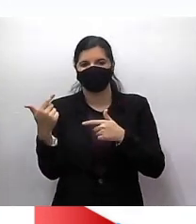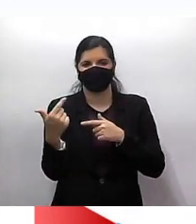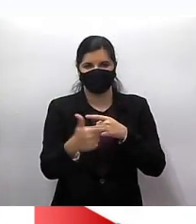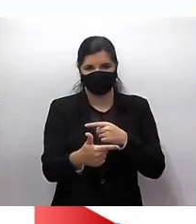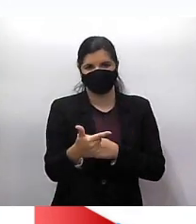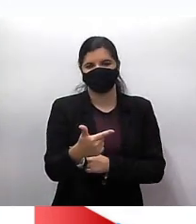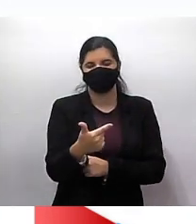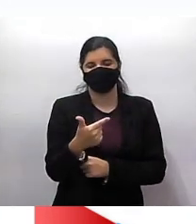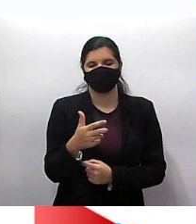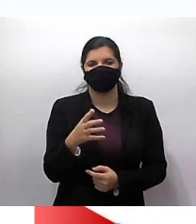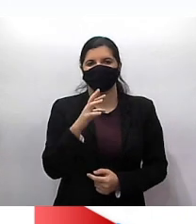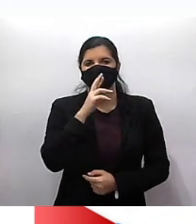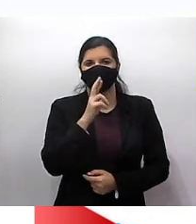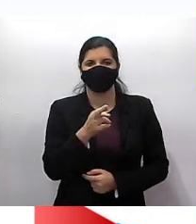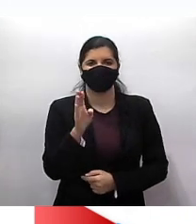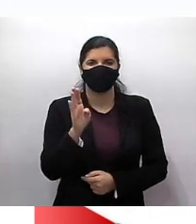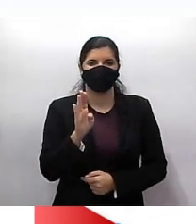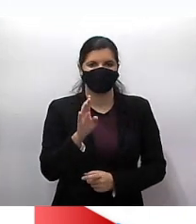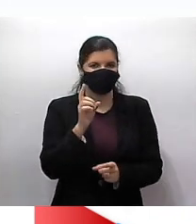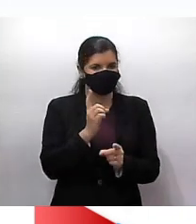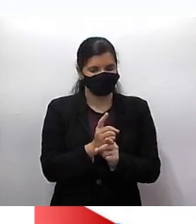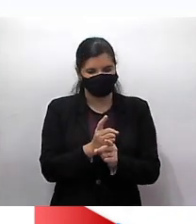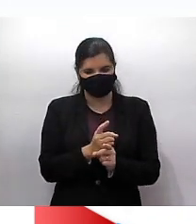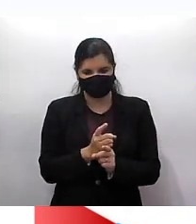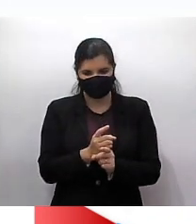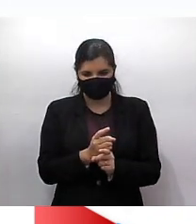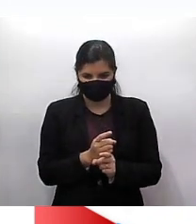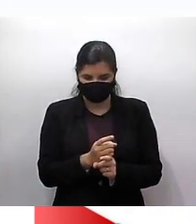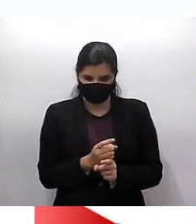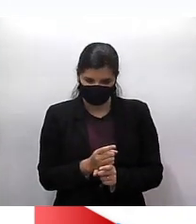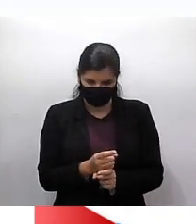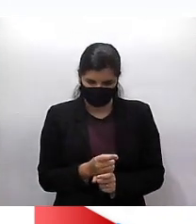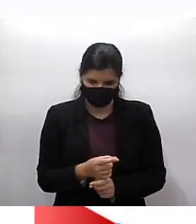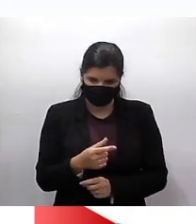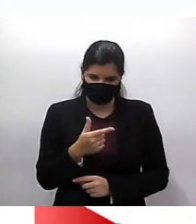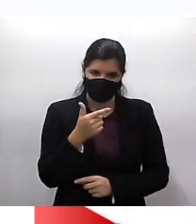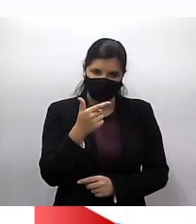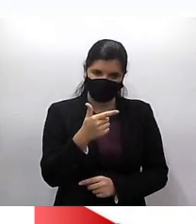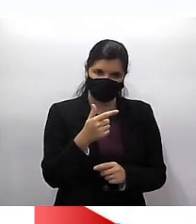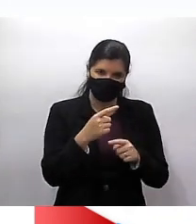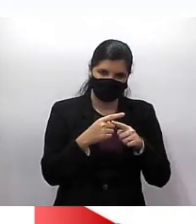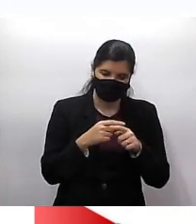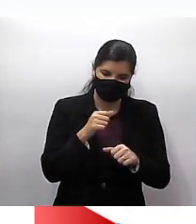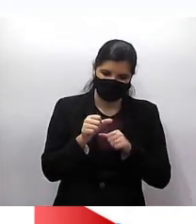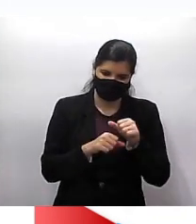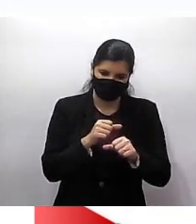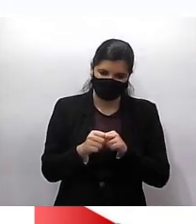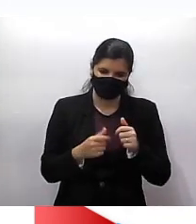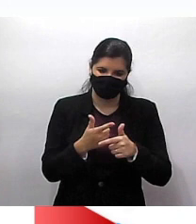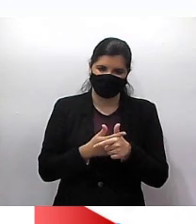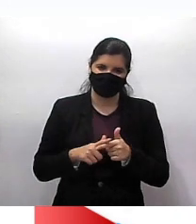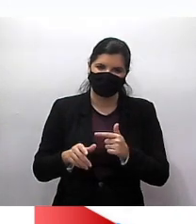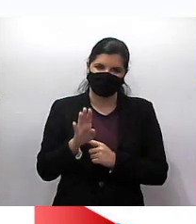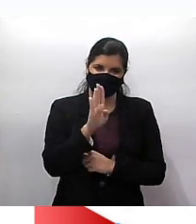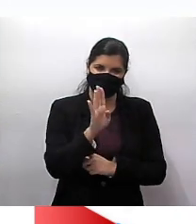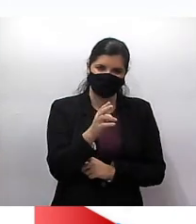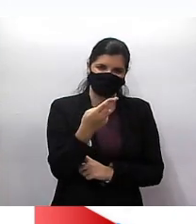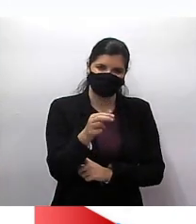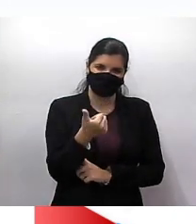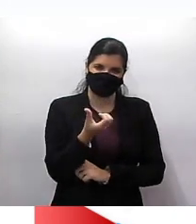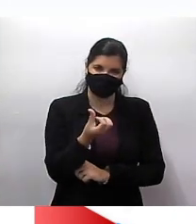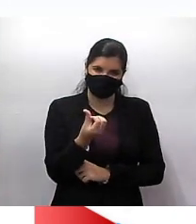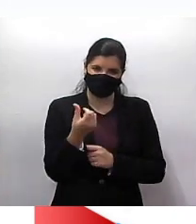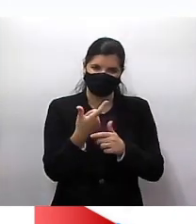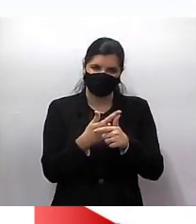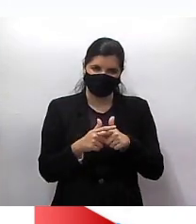calcular apenas o valor de um B. Ou seja, a gente fala que esse 2 está multiplicando, passa para o outro lado dividindo. Então B é 16